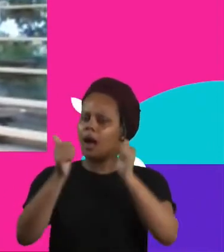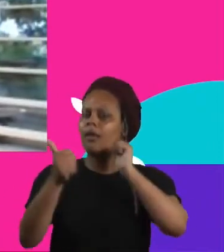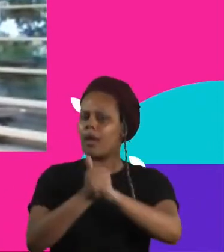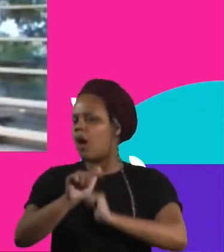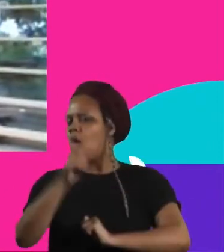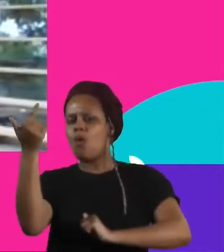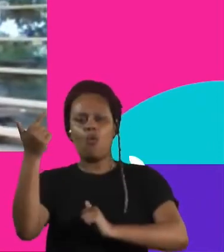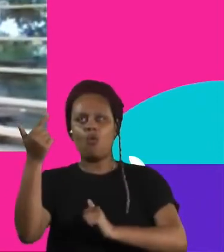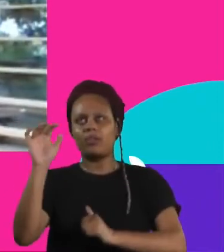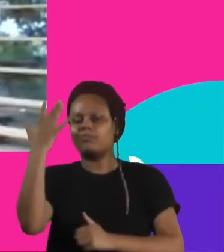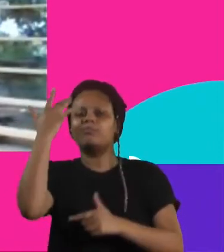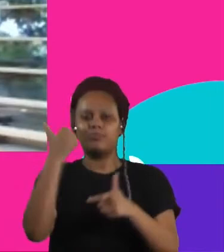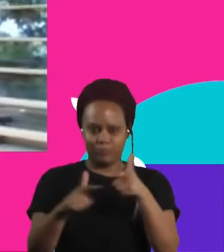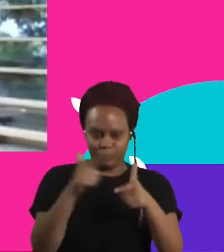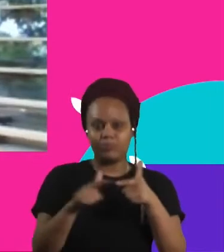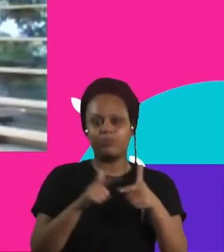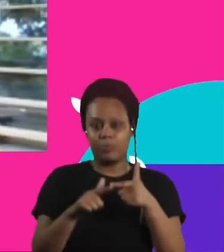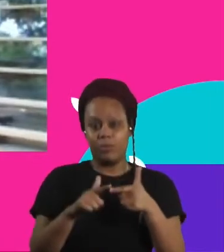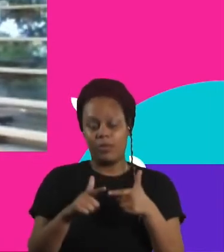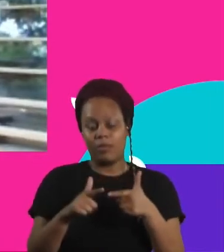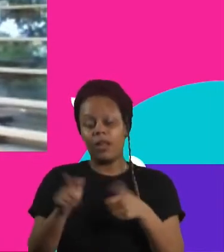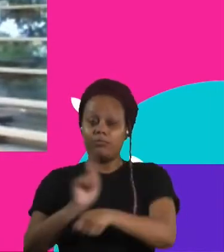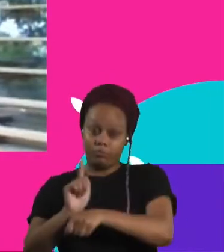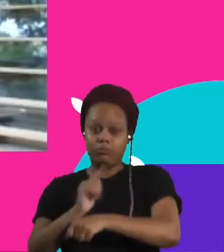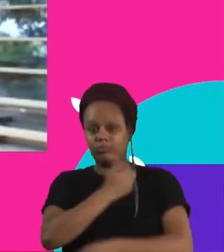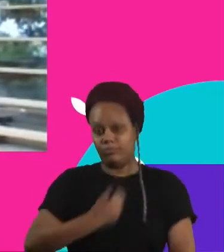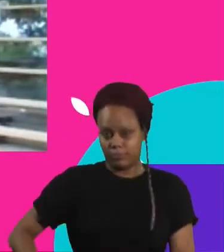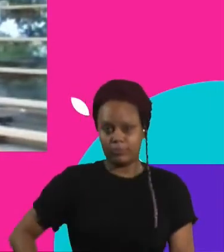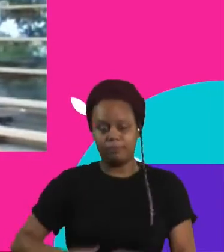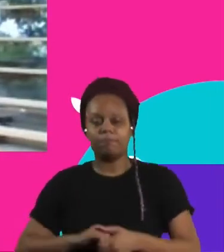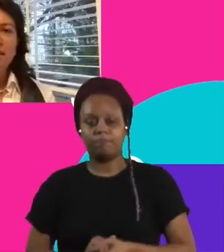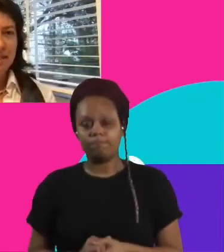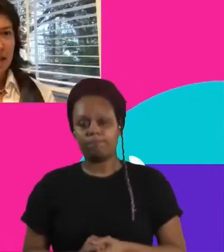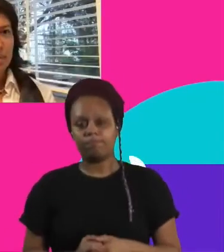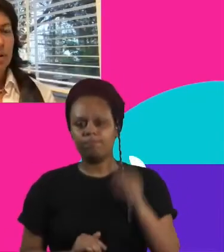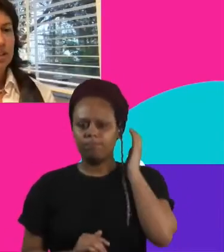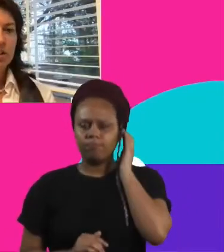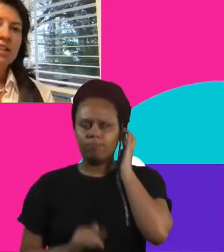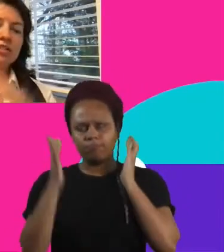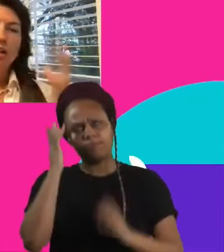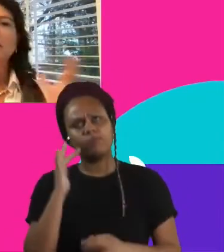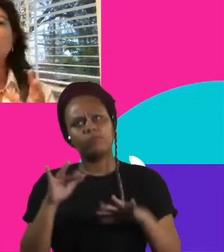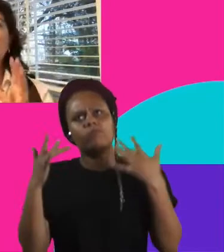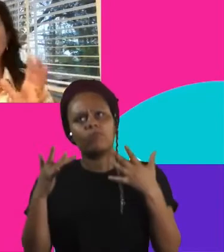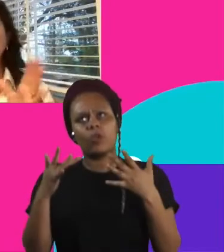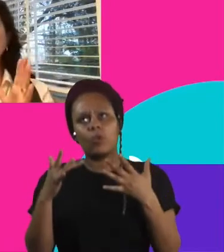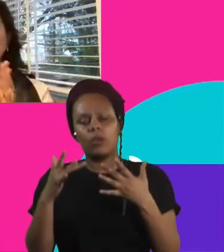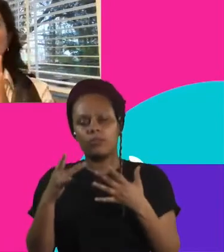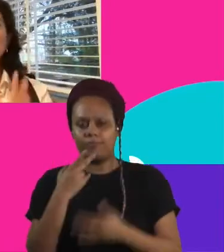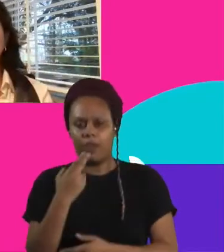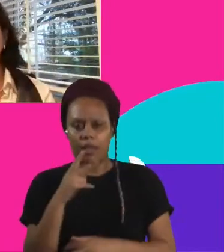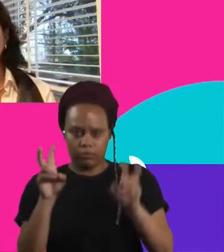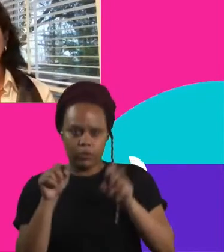da vida do gestor público. Eu acho que, quando a gente cita esse exemplo, a gente tenta só assim dizer, olha, às